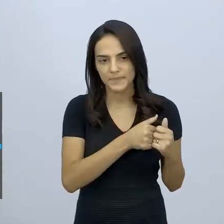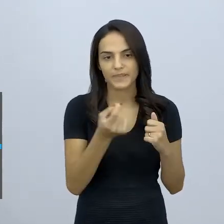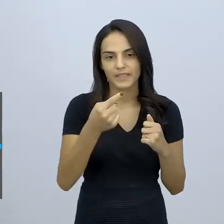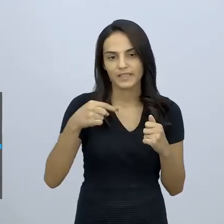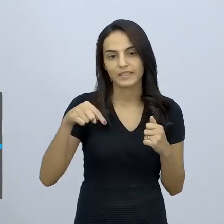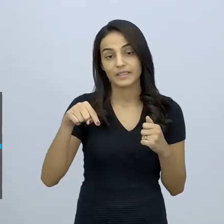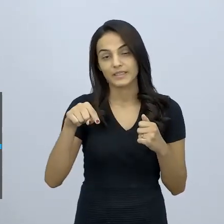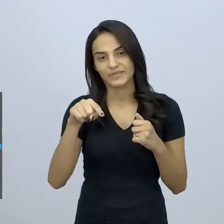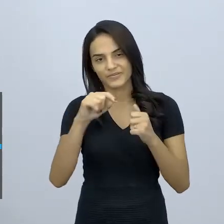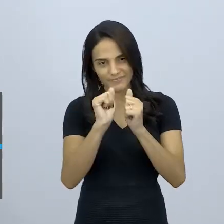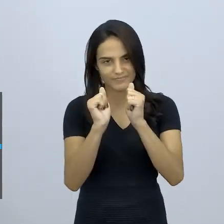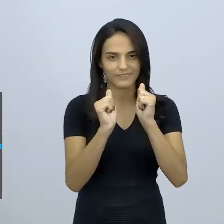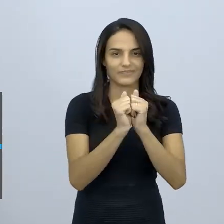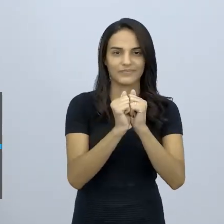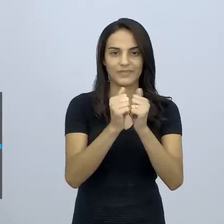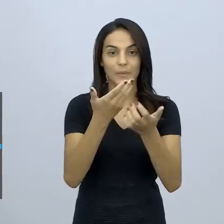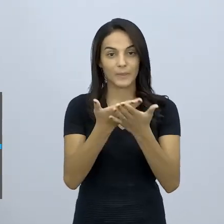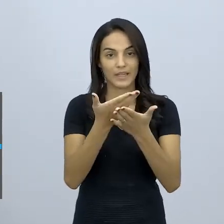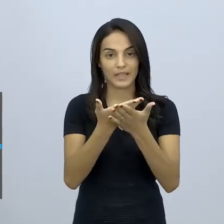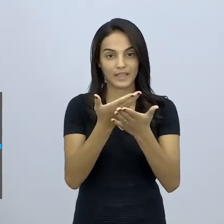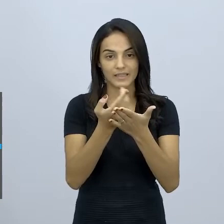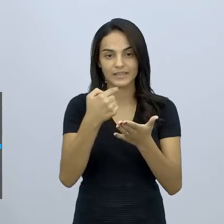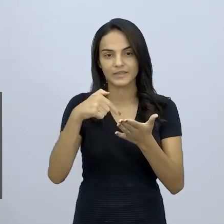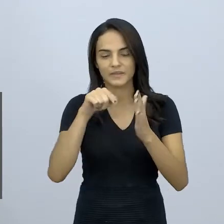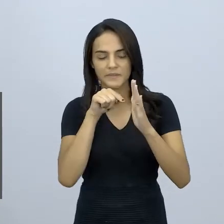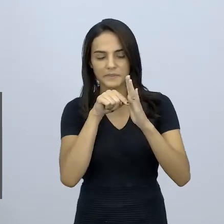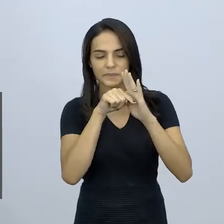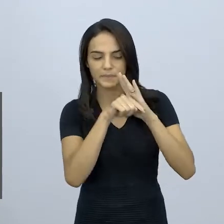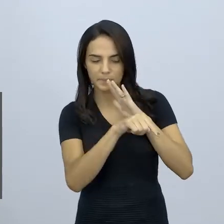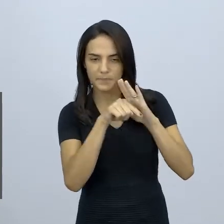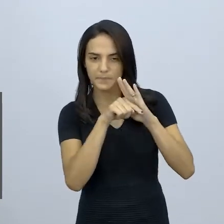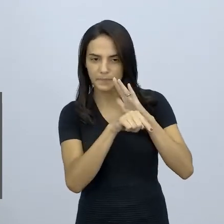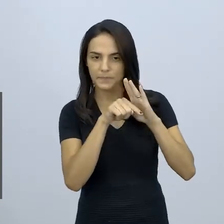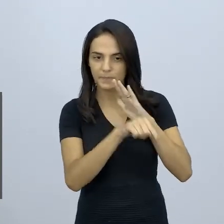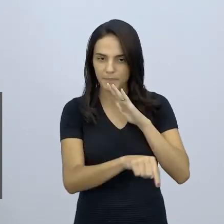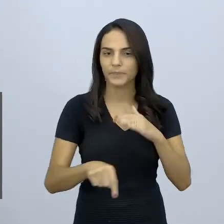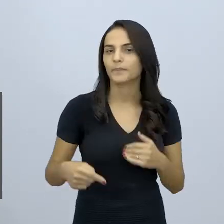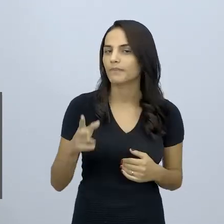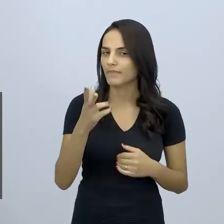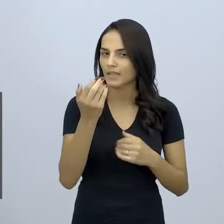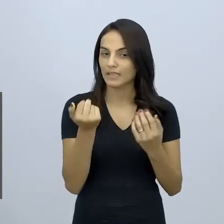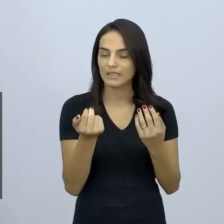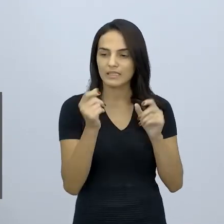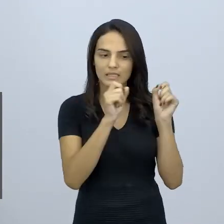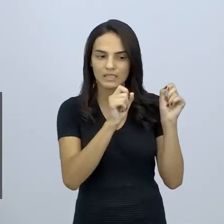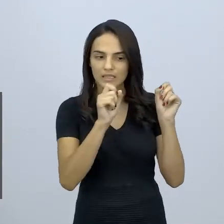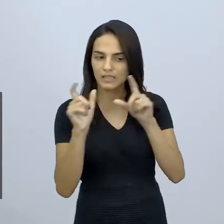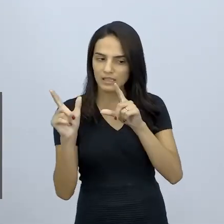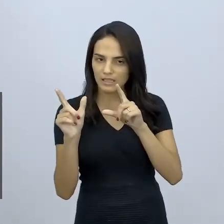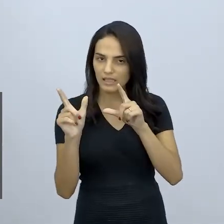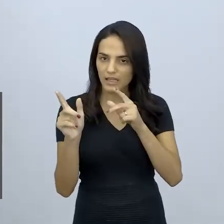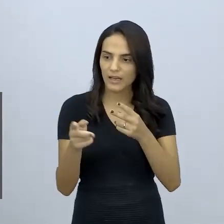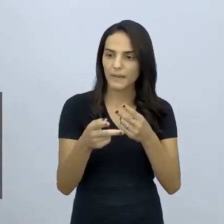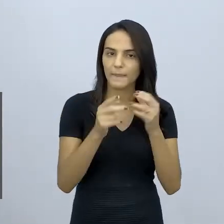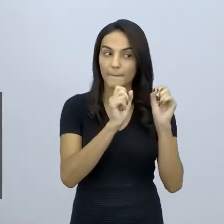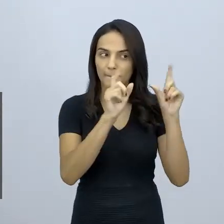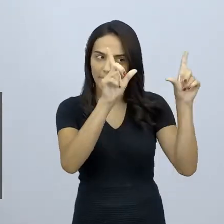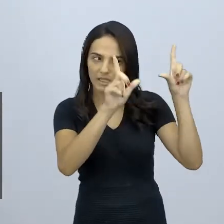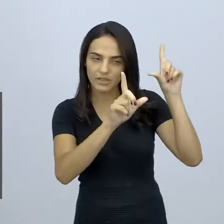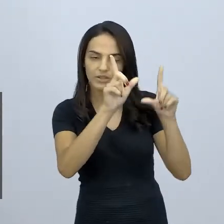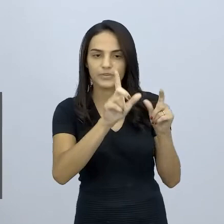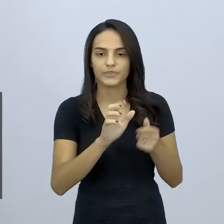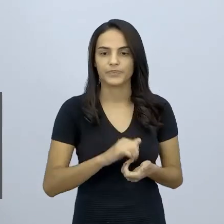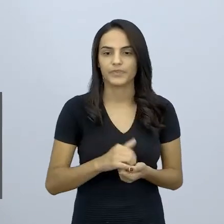Estamos aqui para mais uma aula do nosso aprofundamento Se Liga na Mídia. Aprofundamento este que